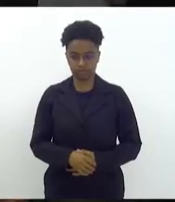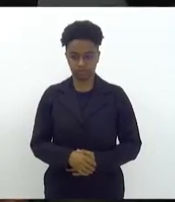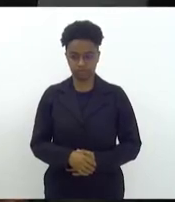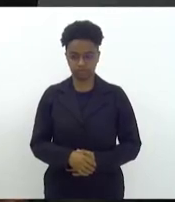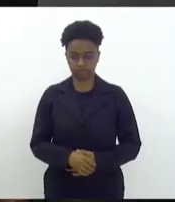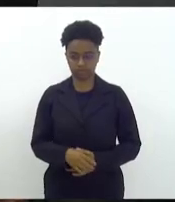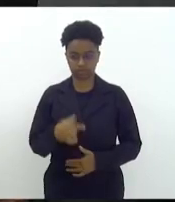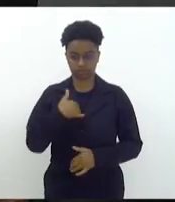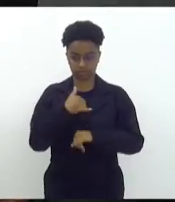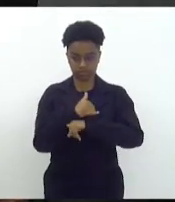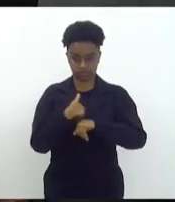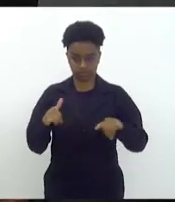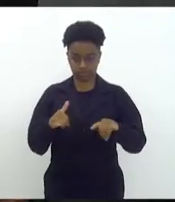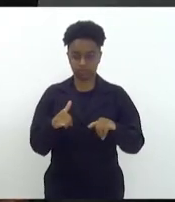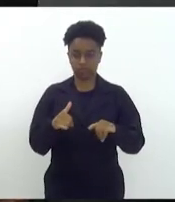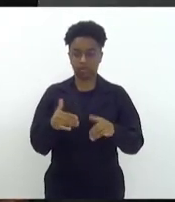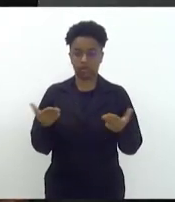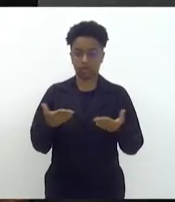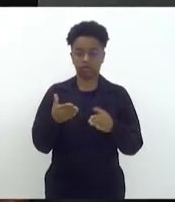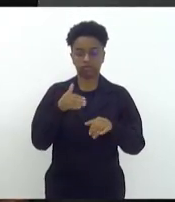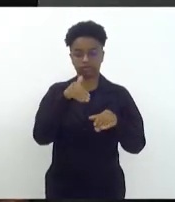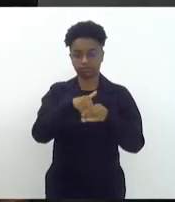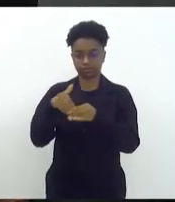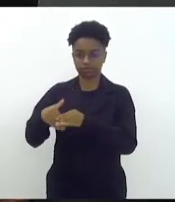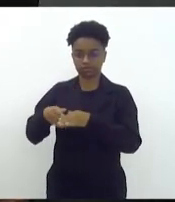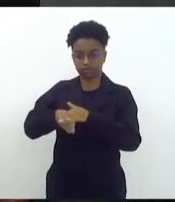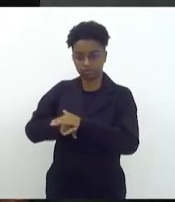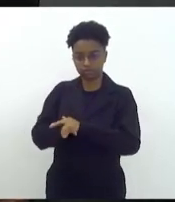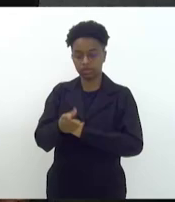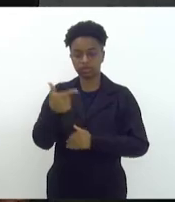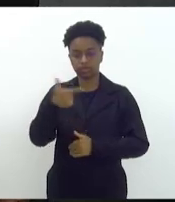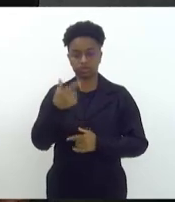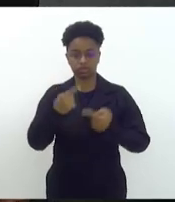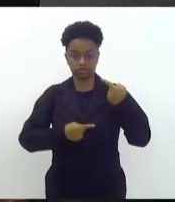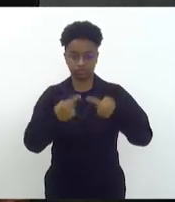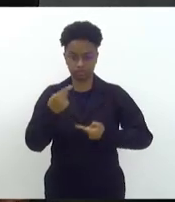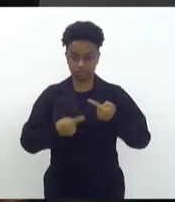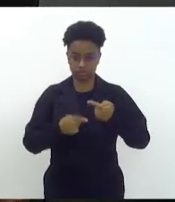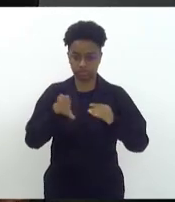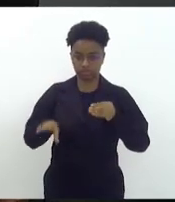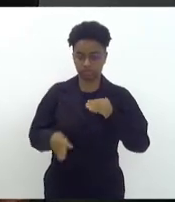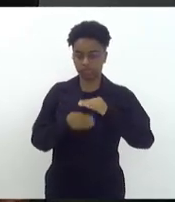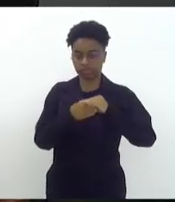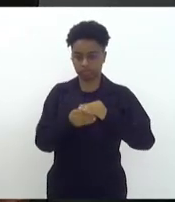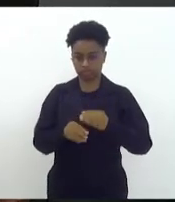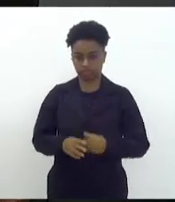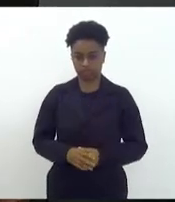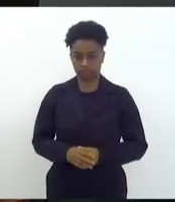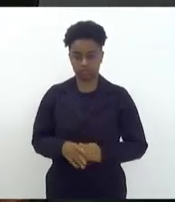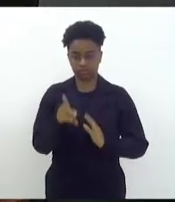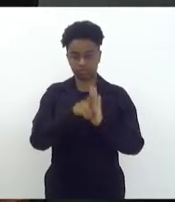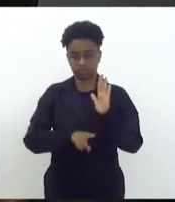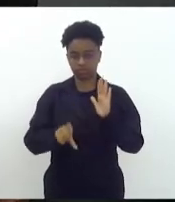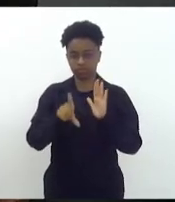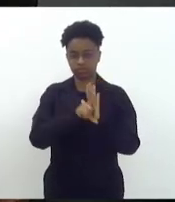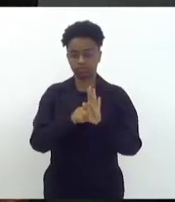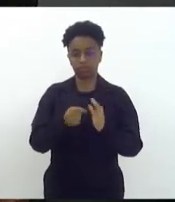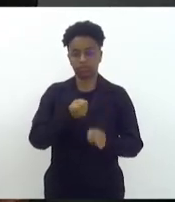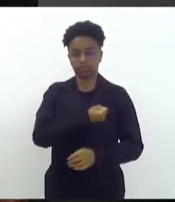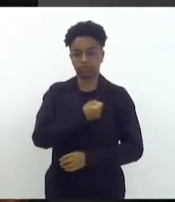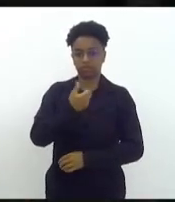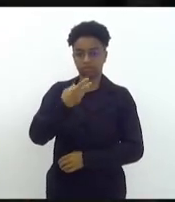anuncio entramitação ordinária em segunda discussão redação do vencida assim emendada projeto de lei